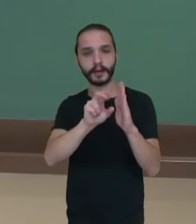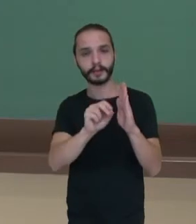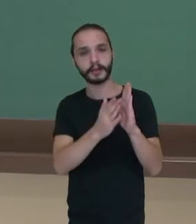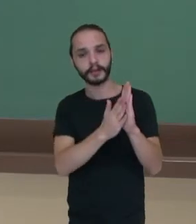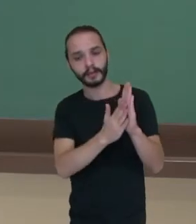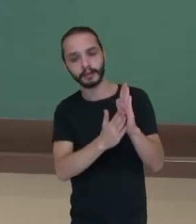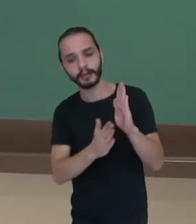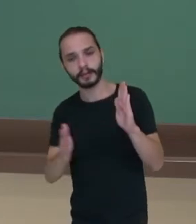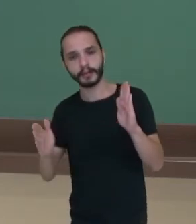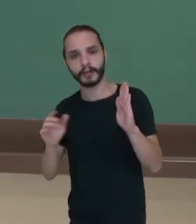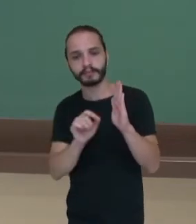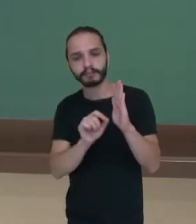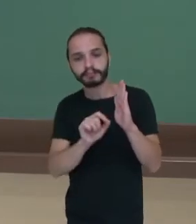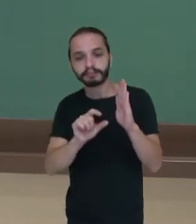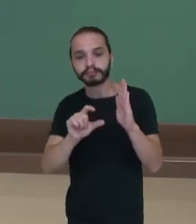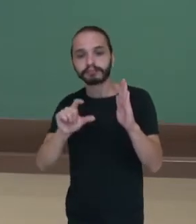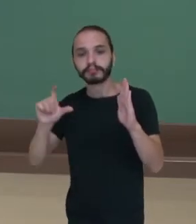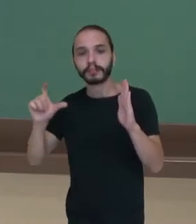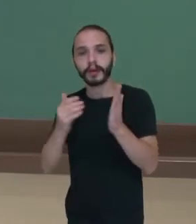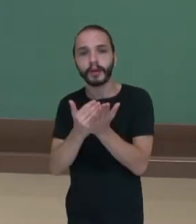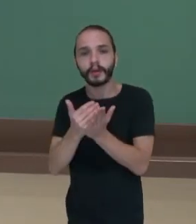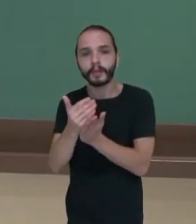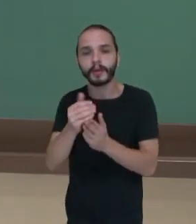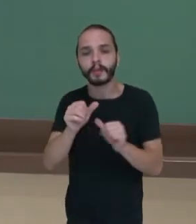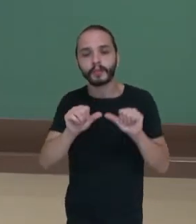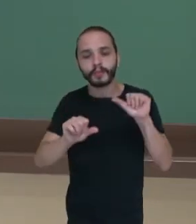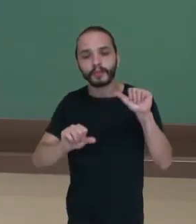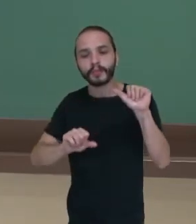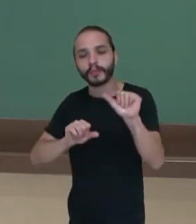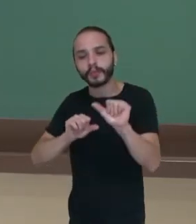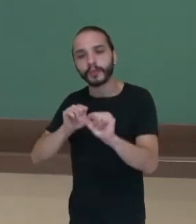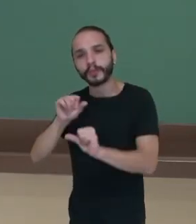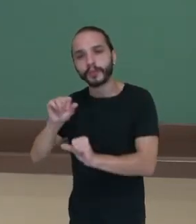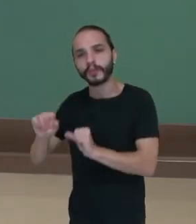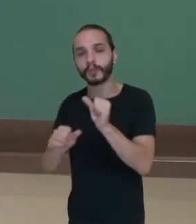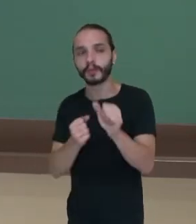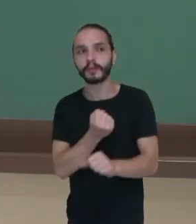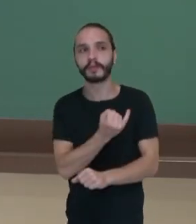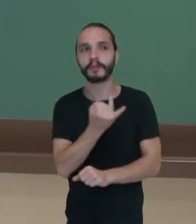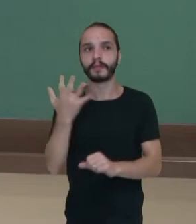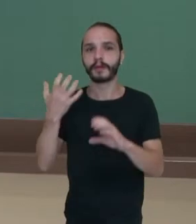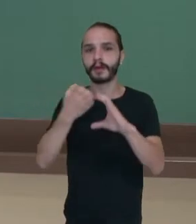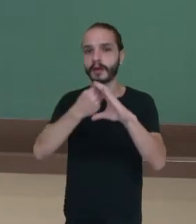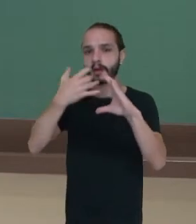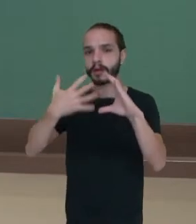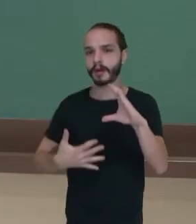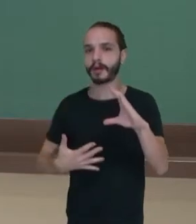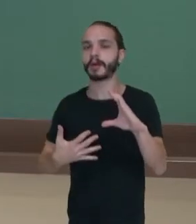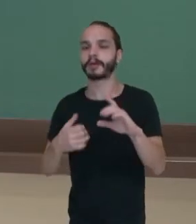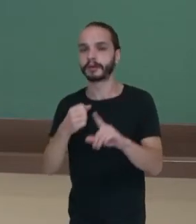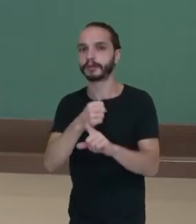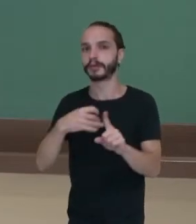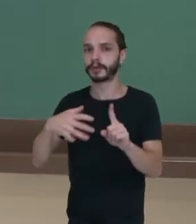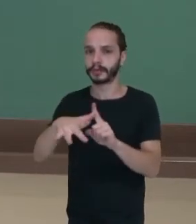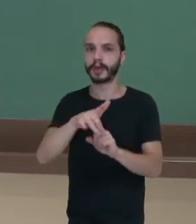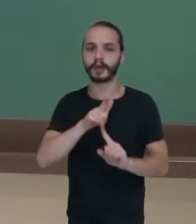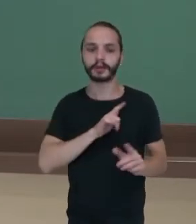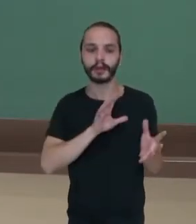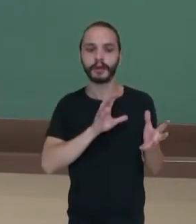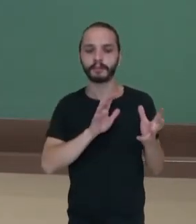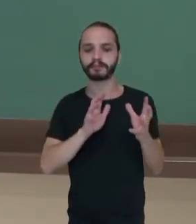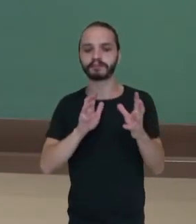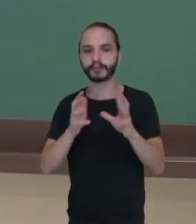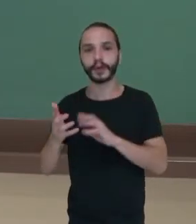processo, essa mudança, ou seja, várias características da sociedade foram se modificando e